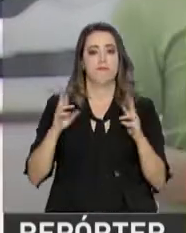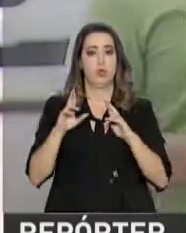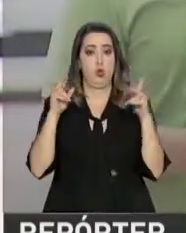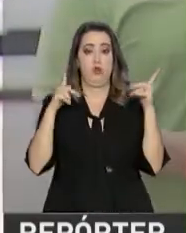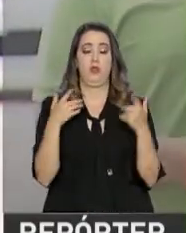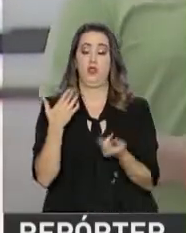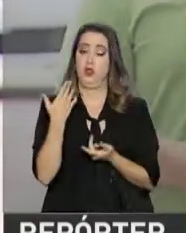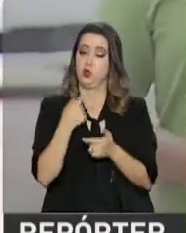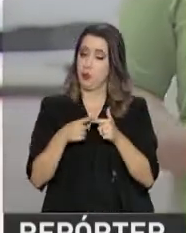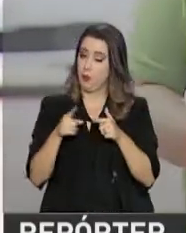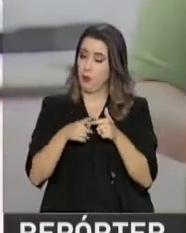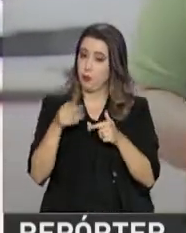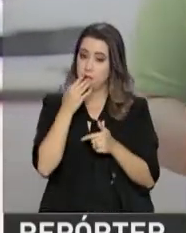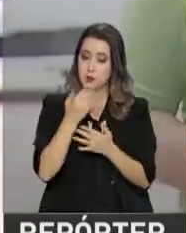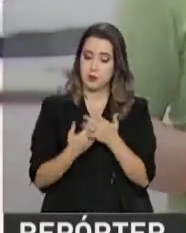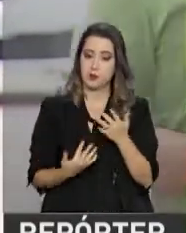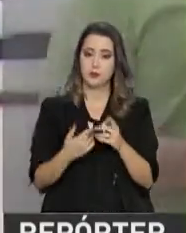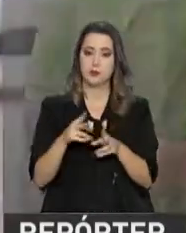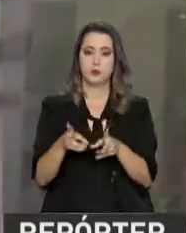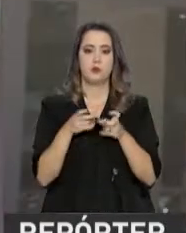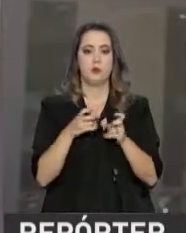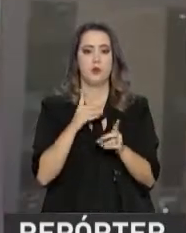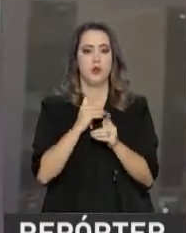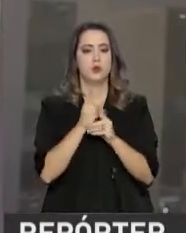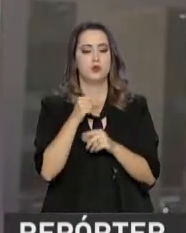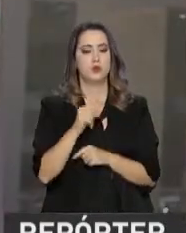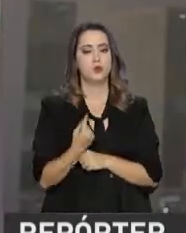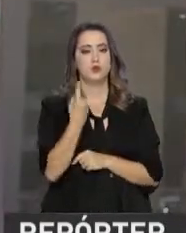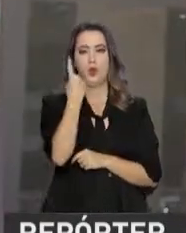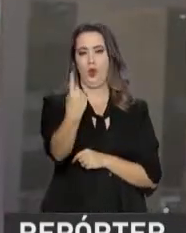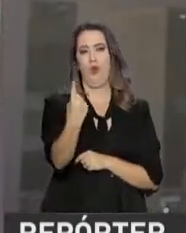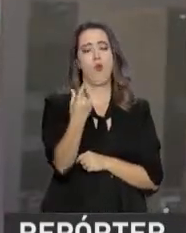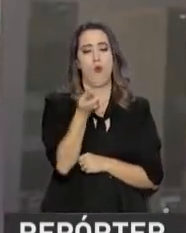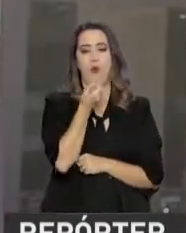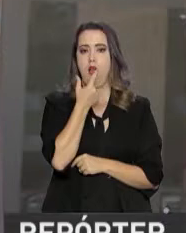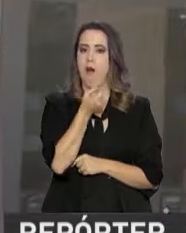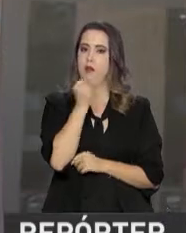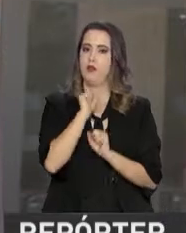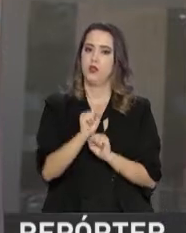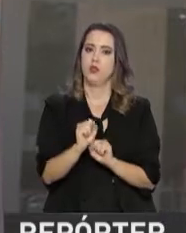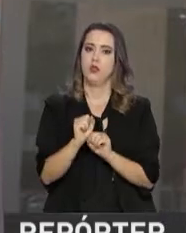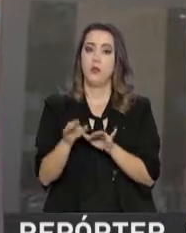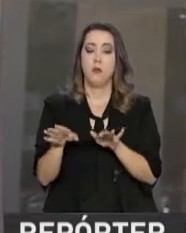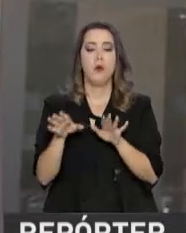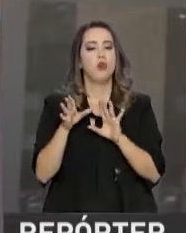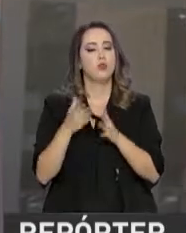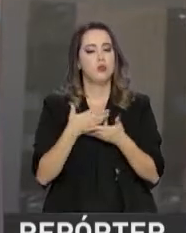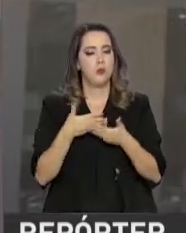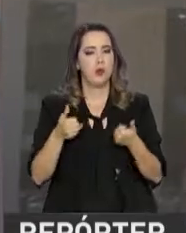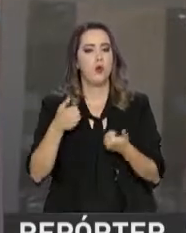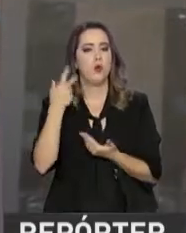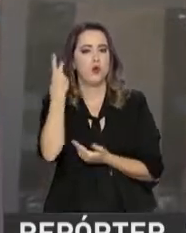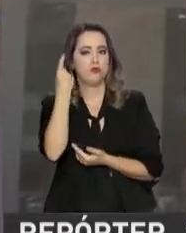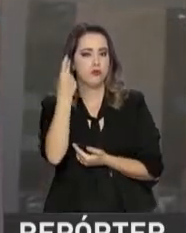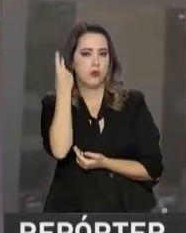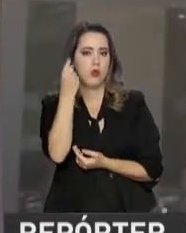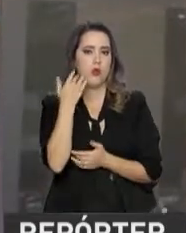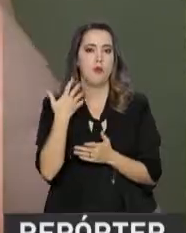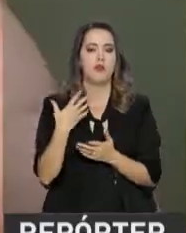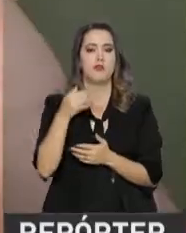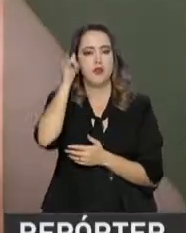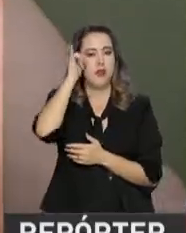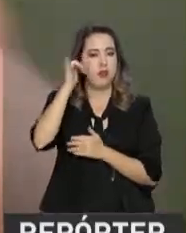problemas marcos logo descobriu que só existe um medicamento capaz de estabilizar e evitar o avanço da doença